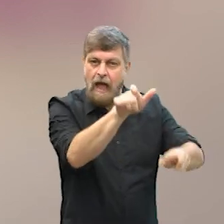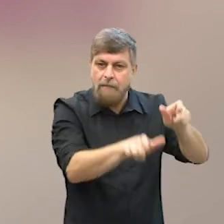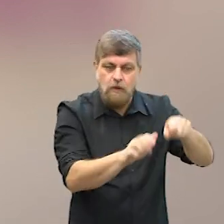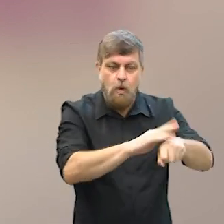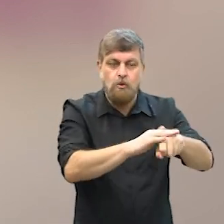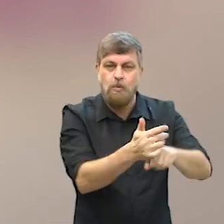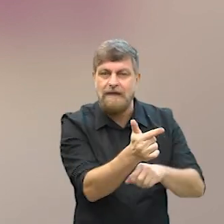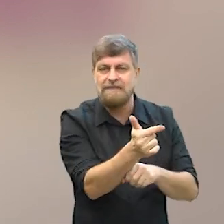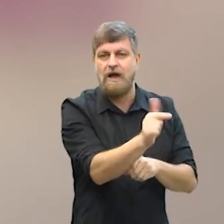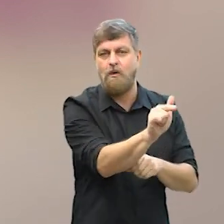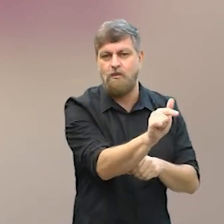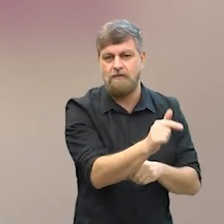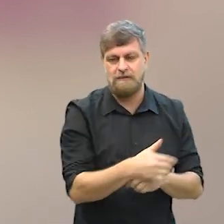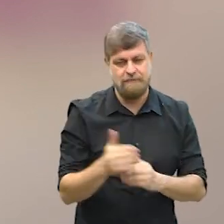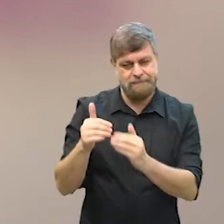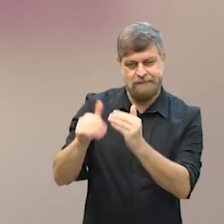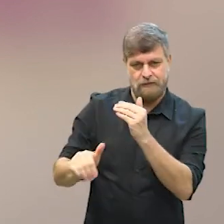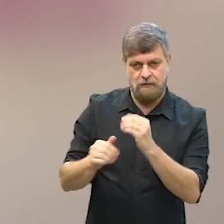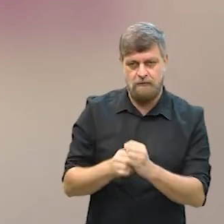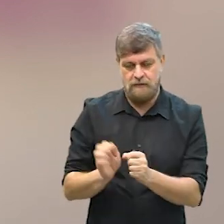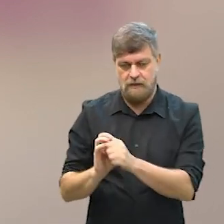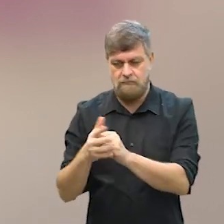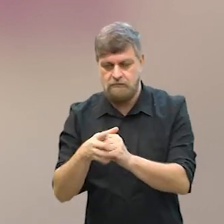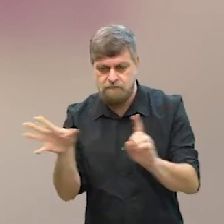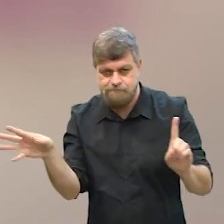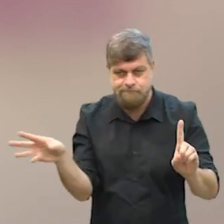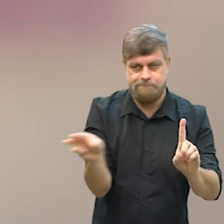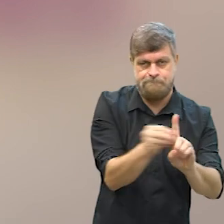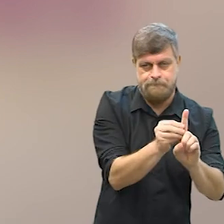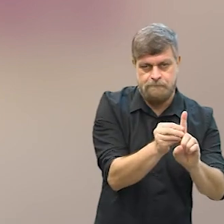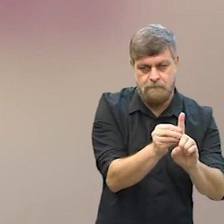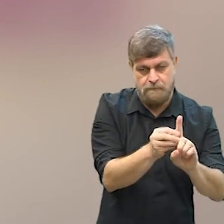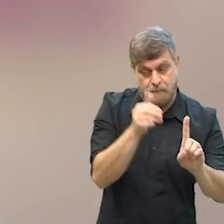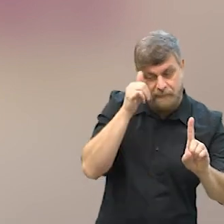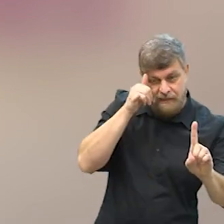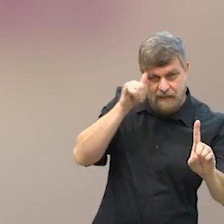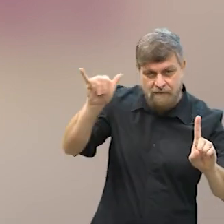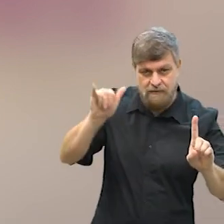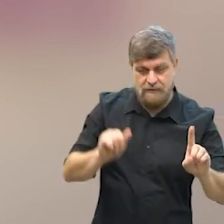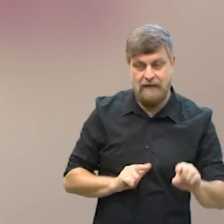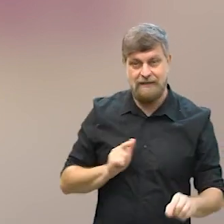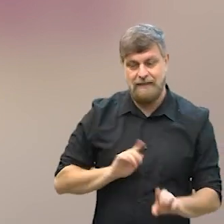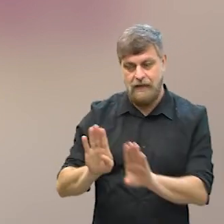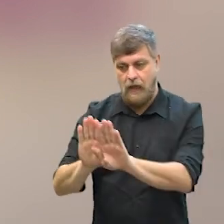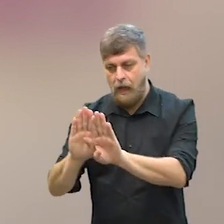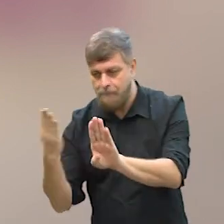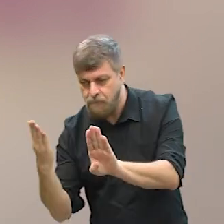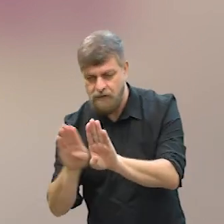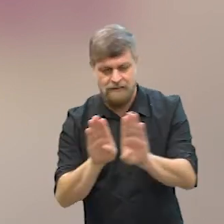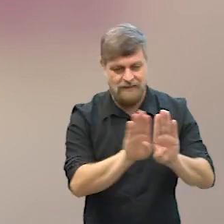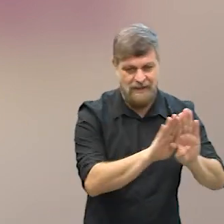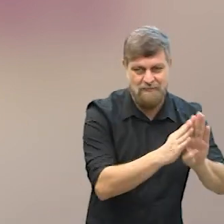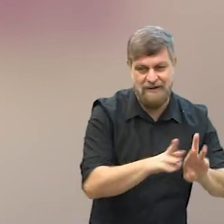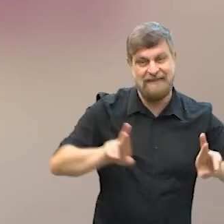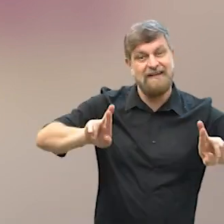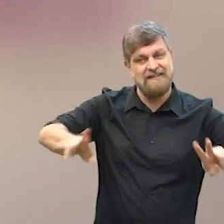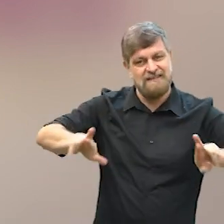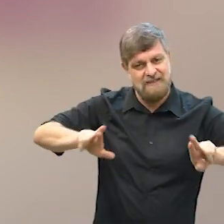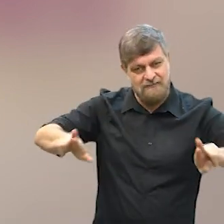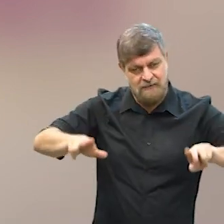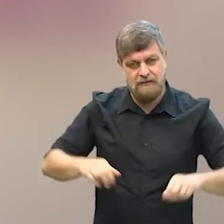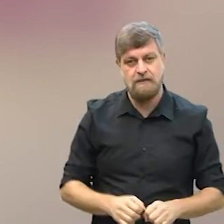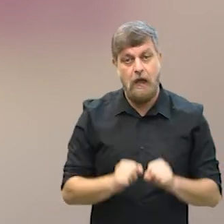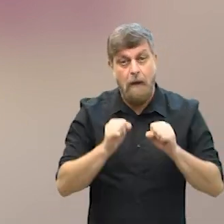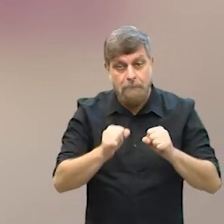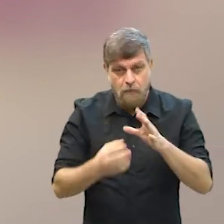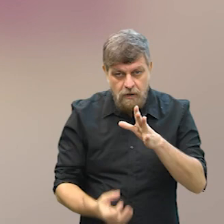para pacientes que não têm a possibilidade de um quadro infeccioso, portanto, são atendimentos habitualmente